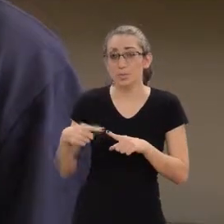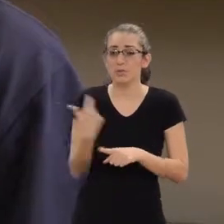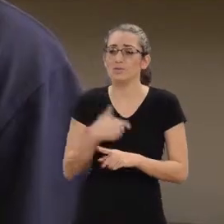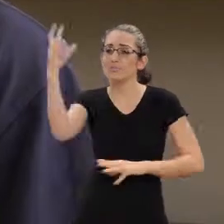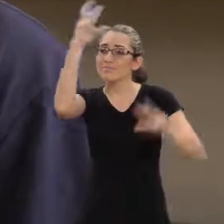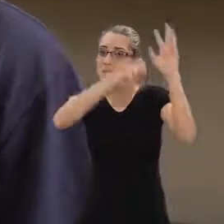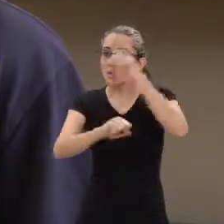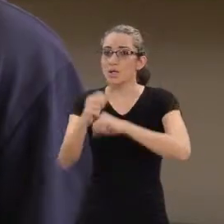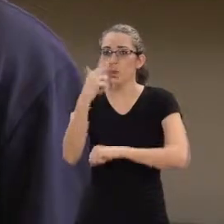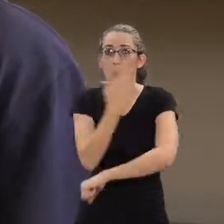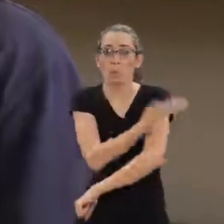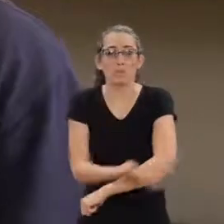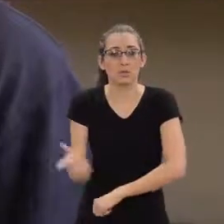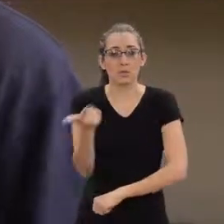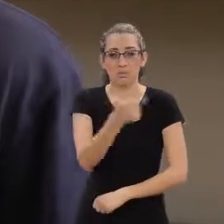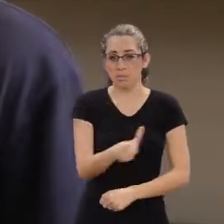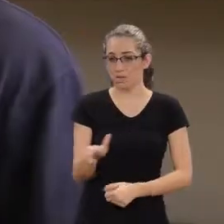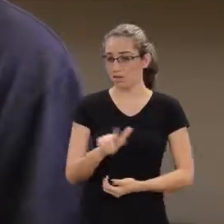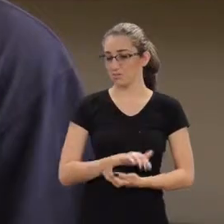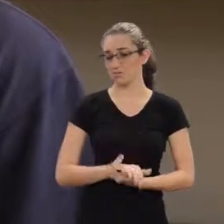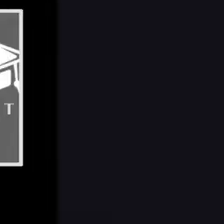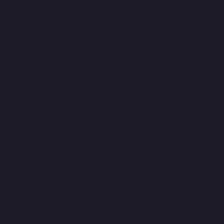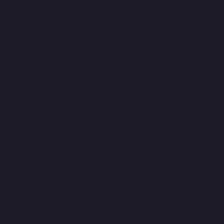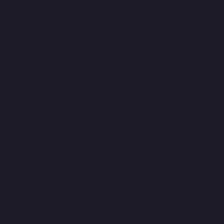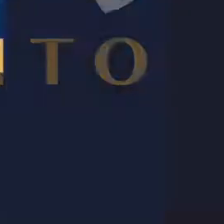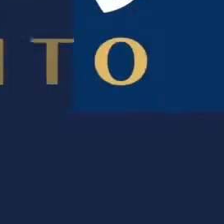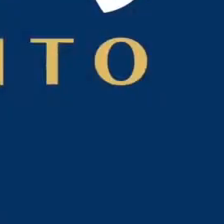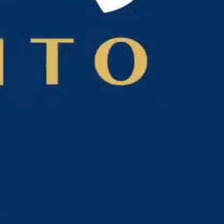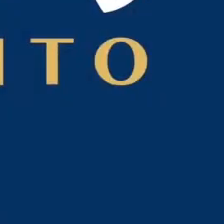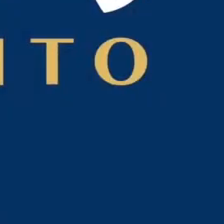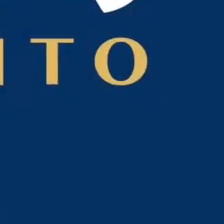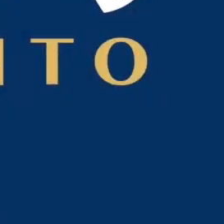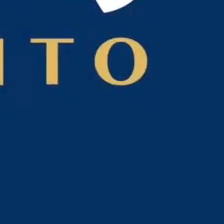a gente aprende coisas que não estamos acostumados todos os dias, né?